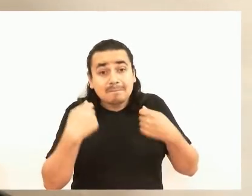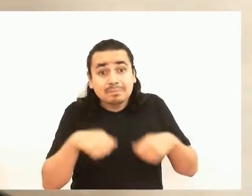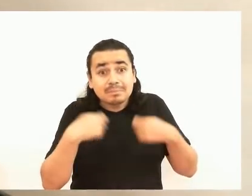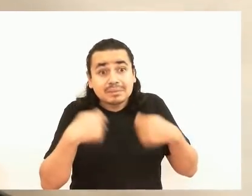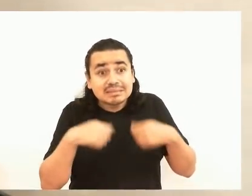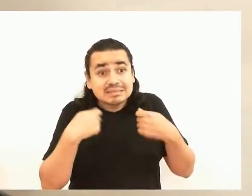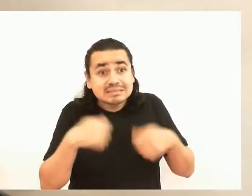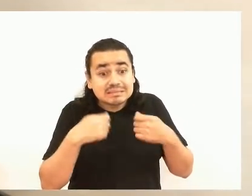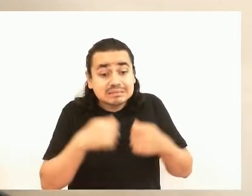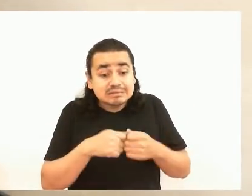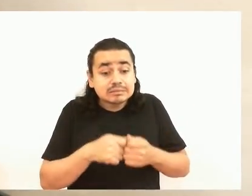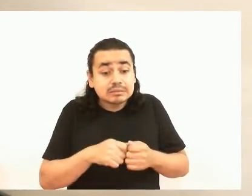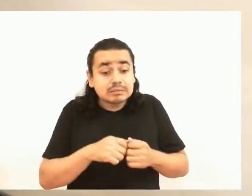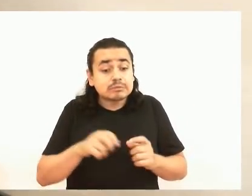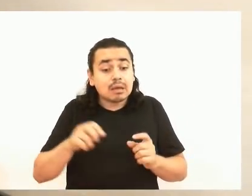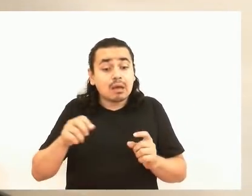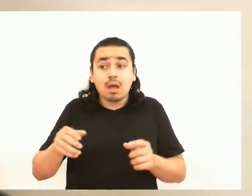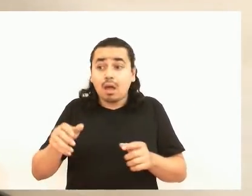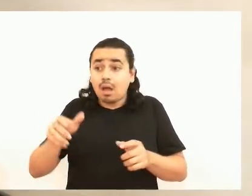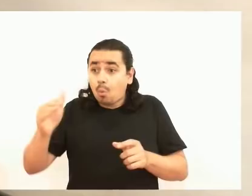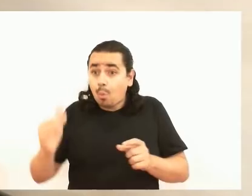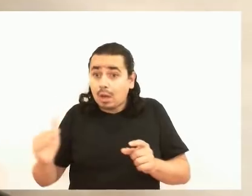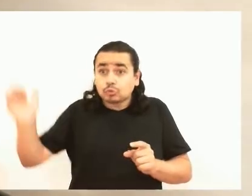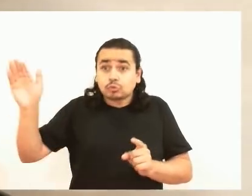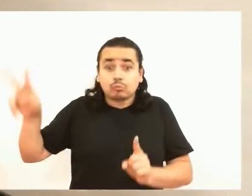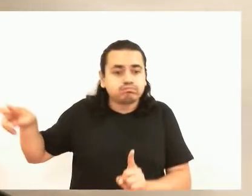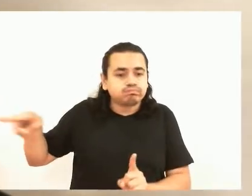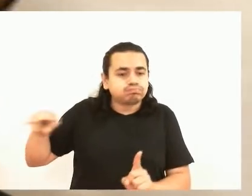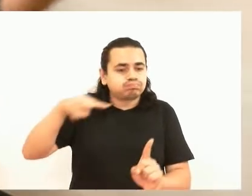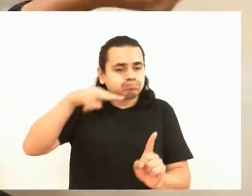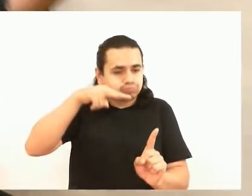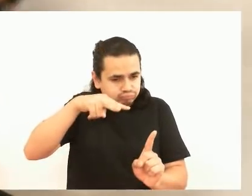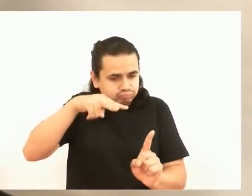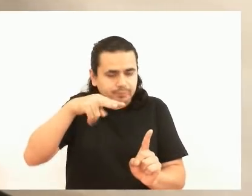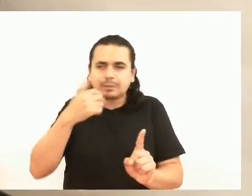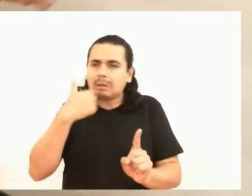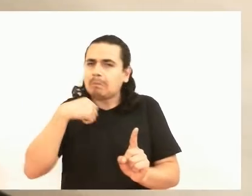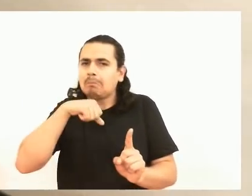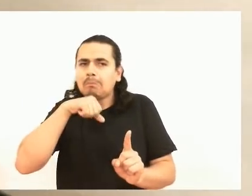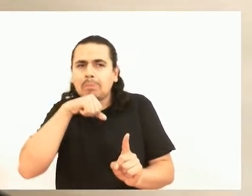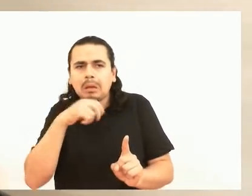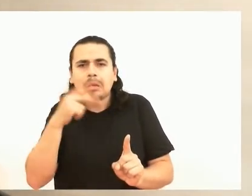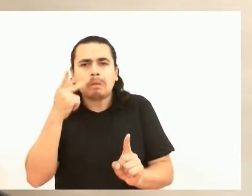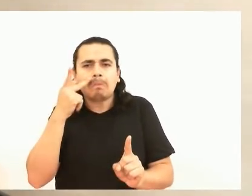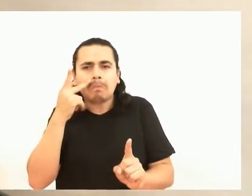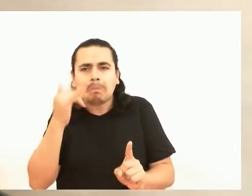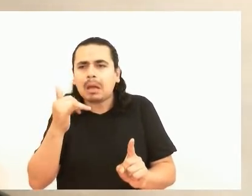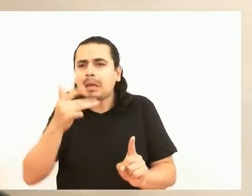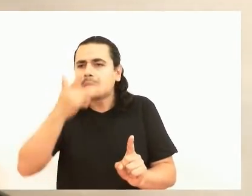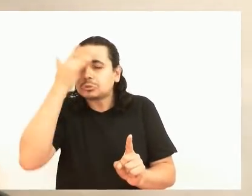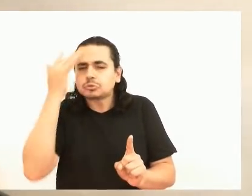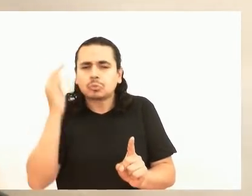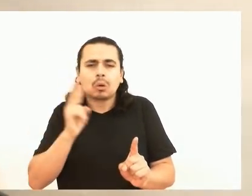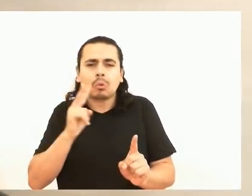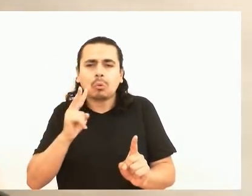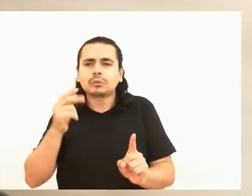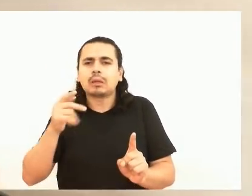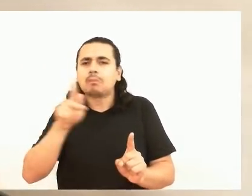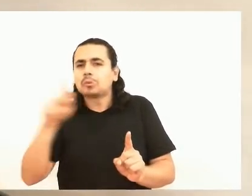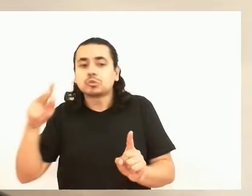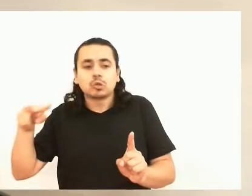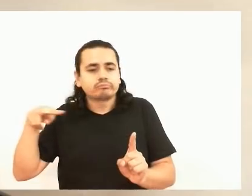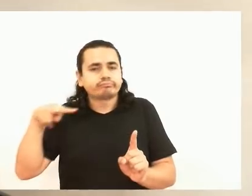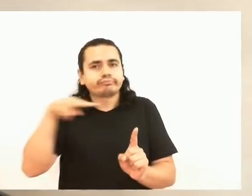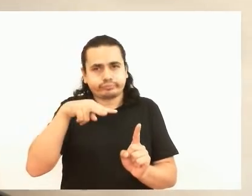do olhar exclusivo do olhar exclusivo que seja da mãe do pai de um cuidador de um professor